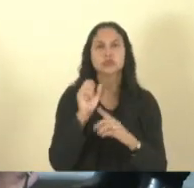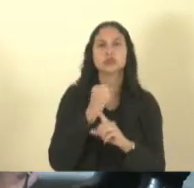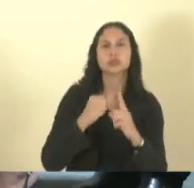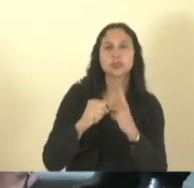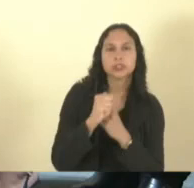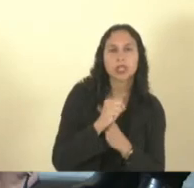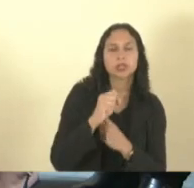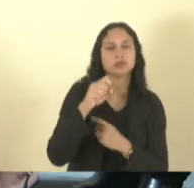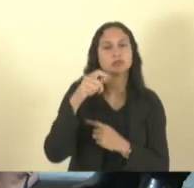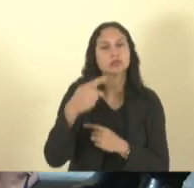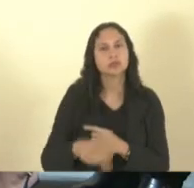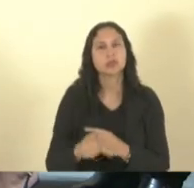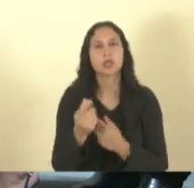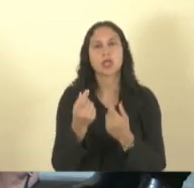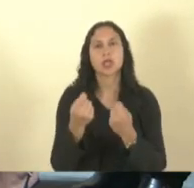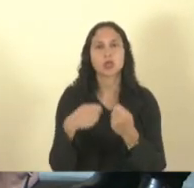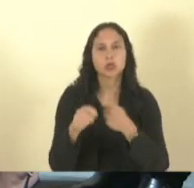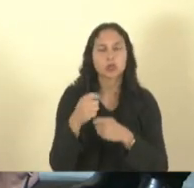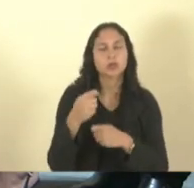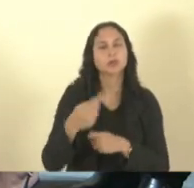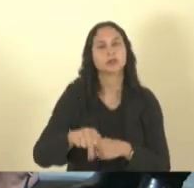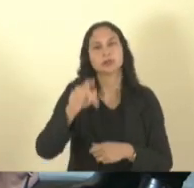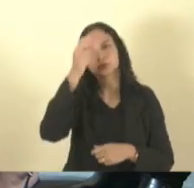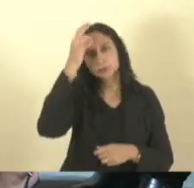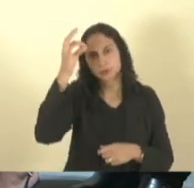do Estado do Espírito Santo.